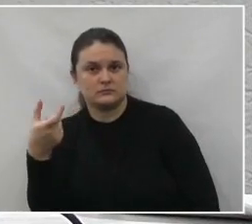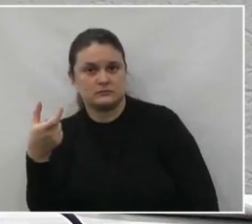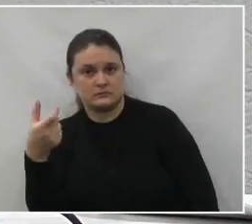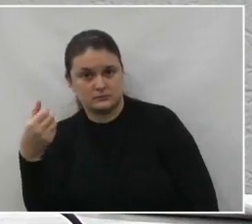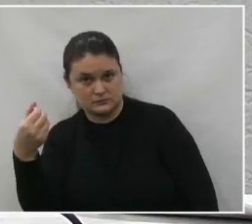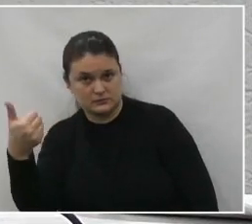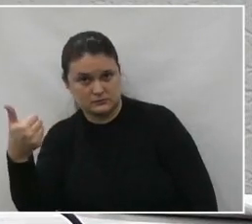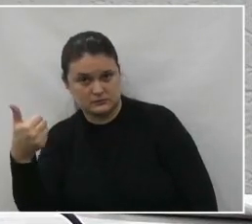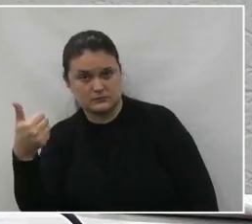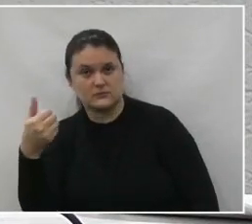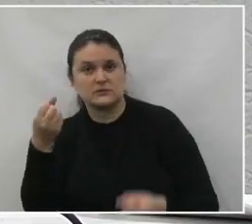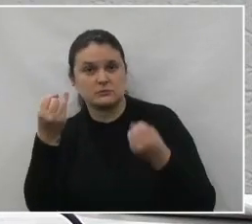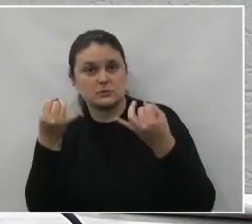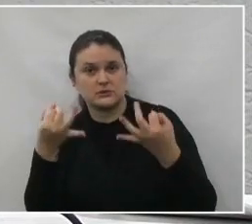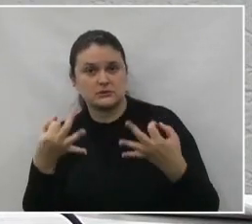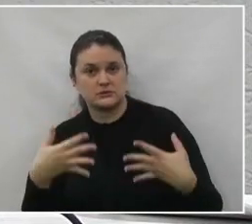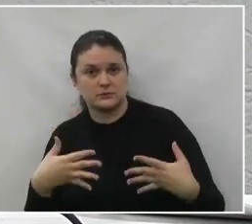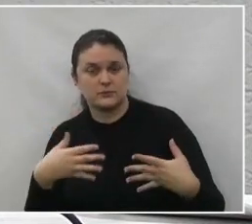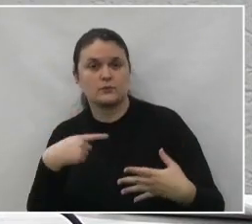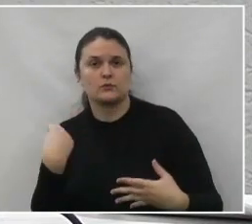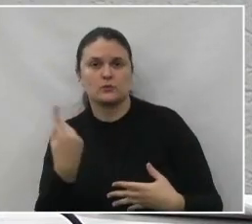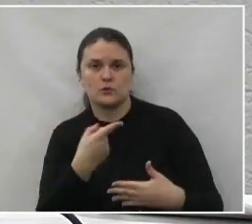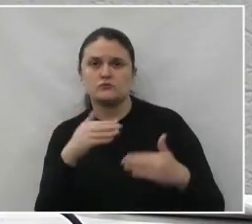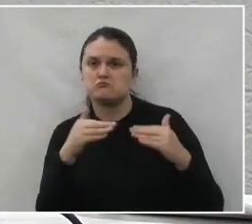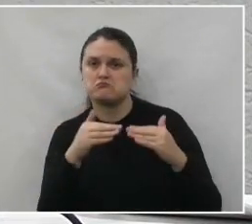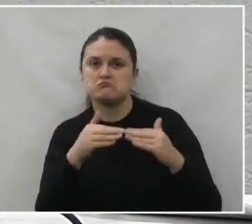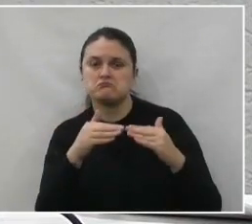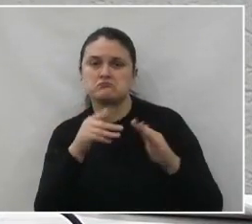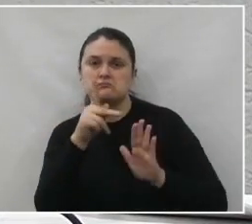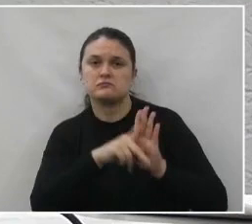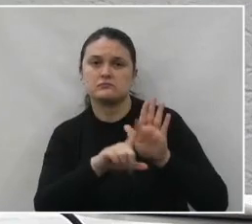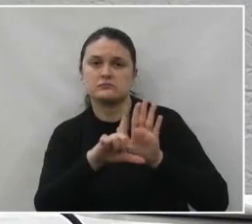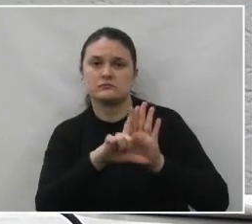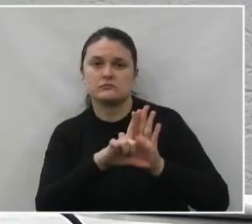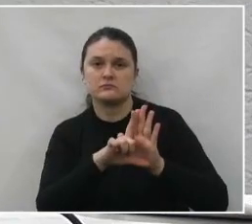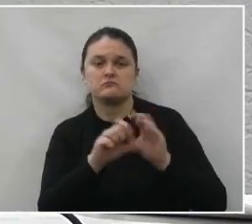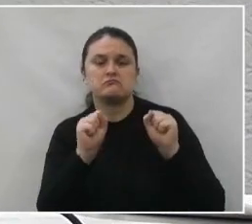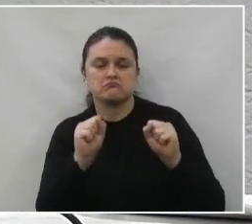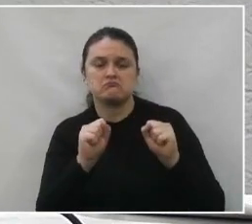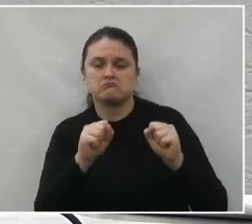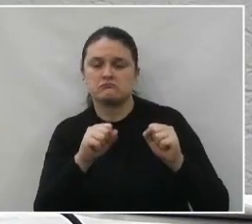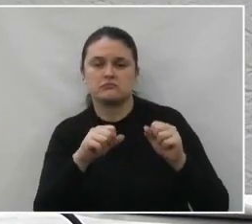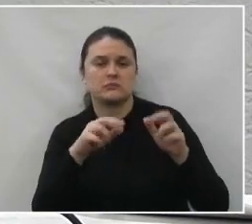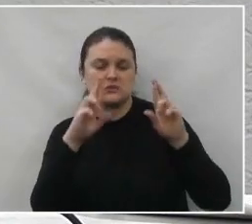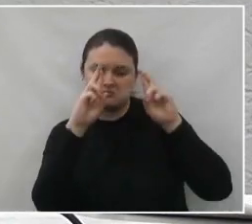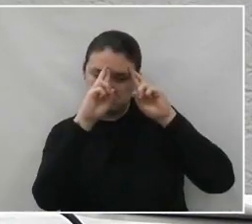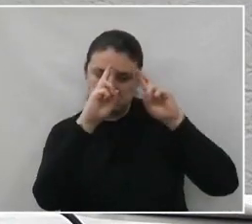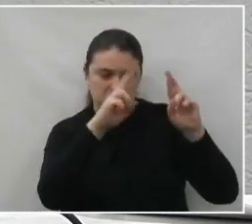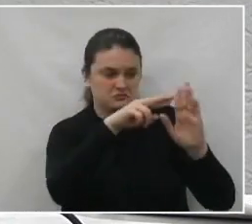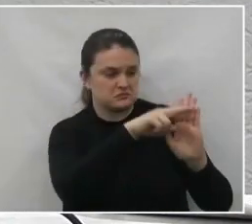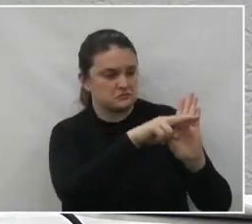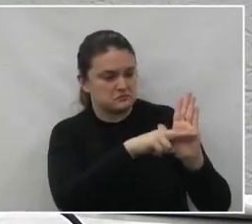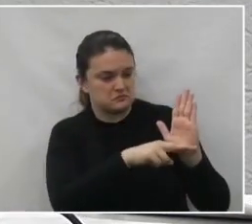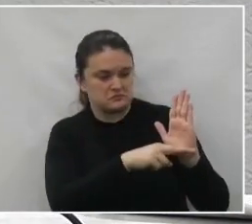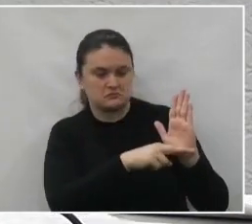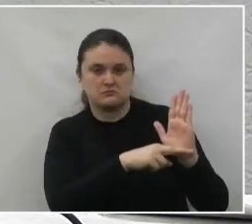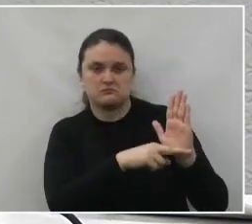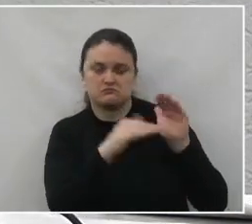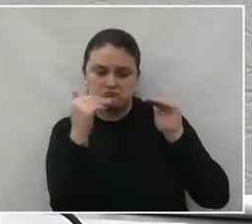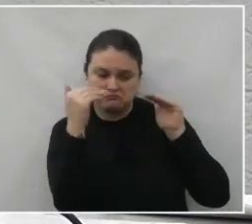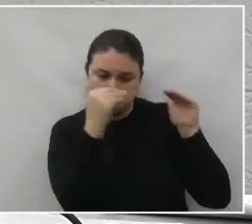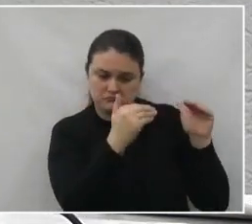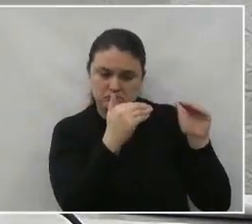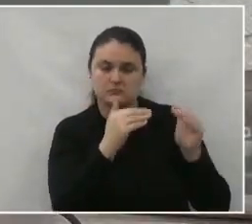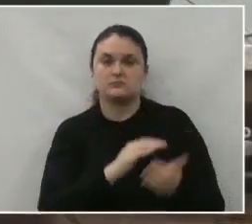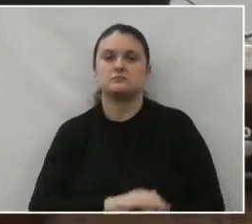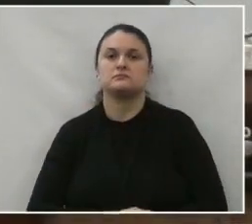2874/2001. Fundamentação. Somos de parecer favorável ao projeto em questão, devendo o mesmo seguir os trâmites do regimento. É